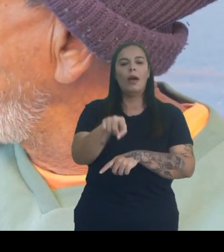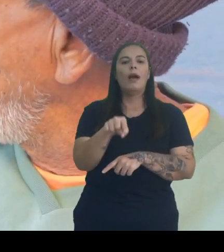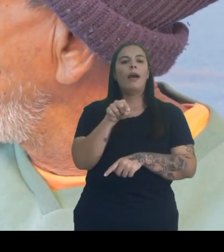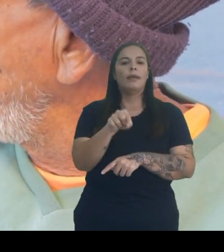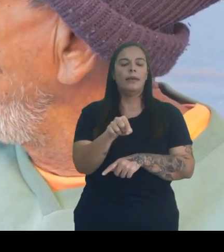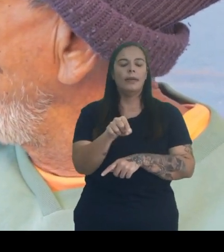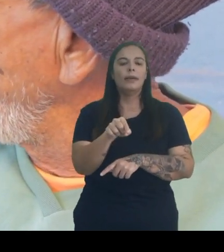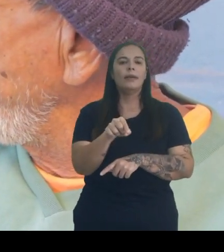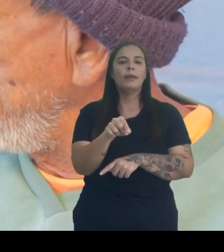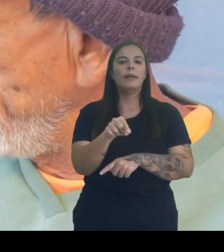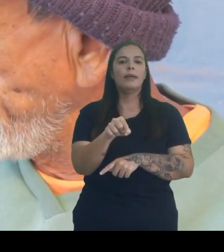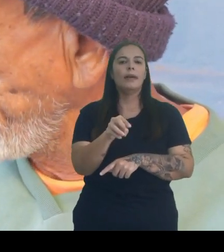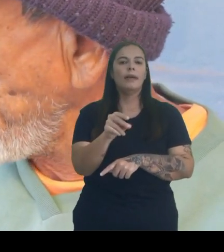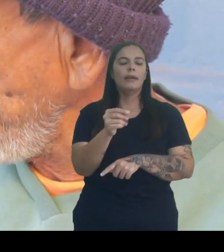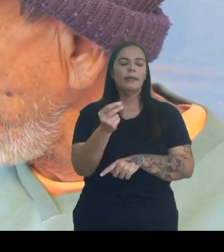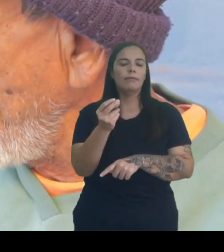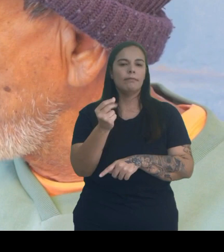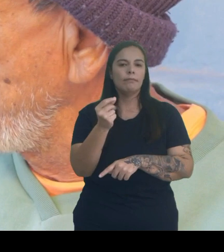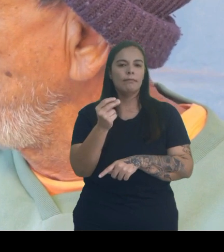Aqui era